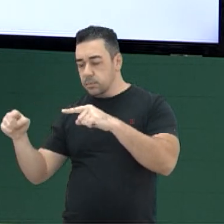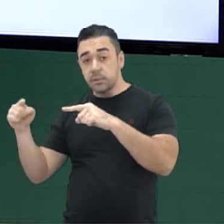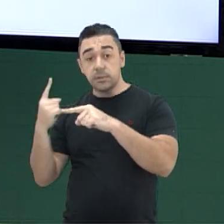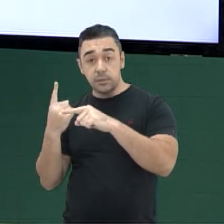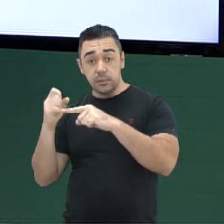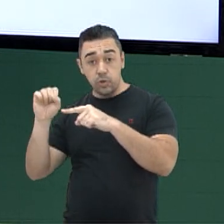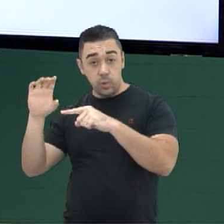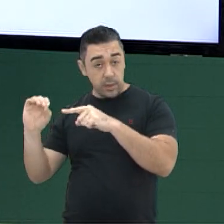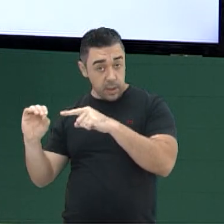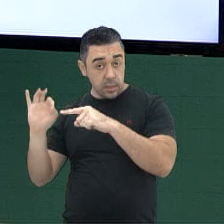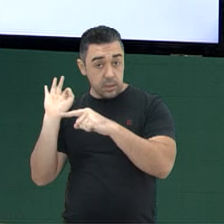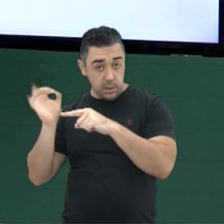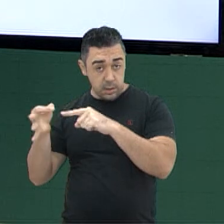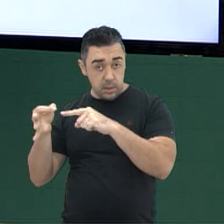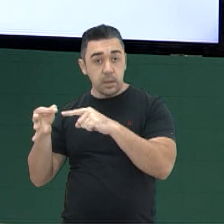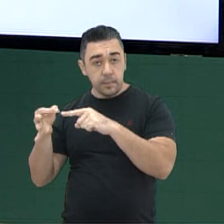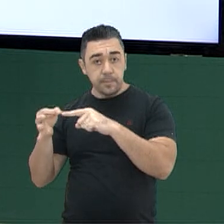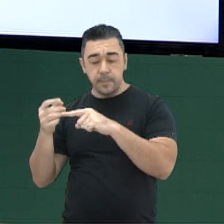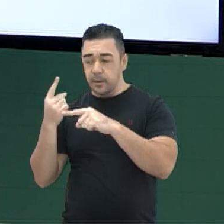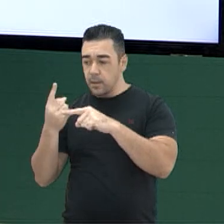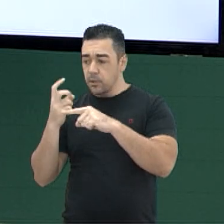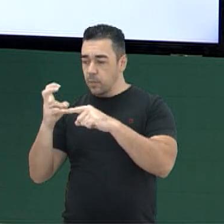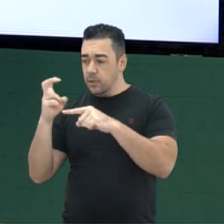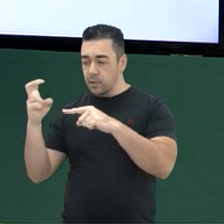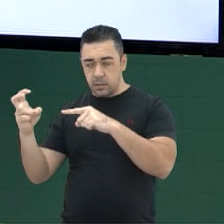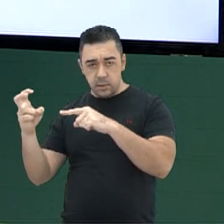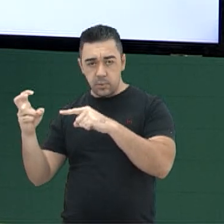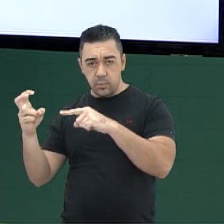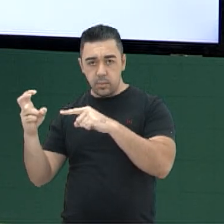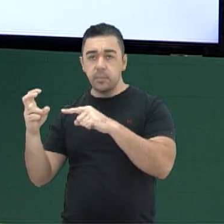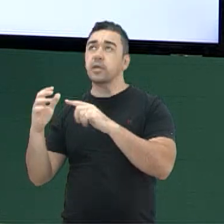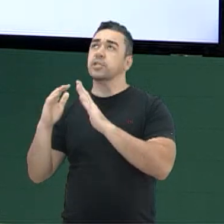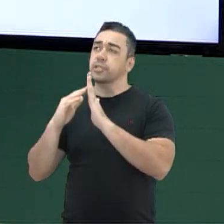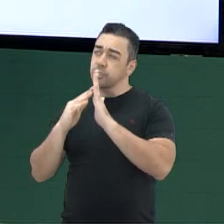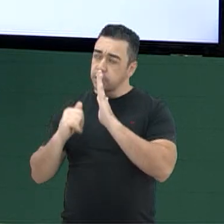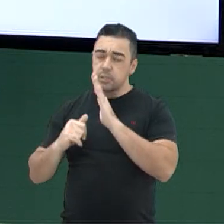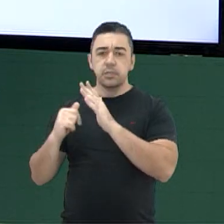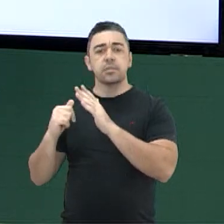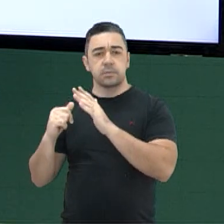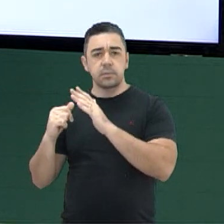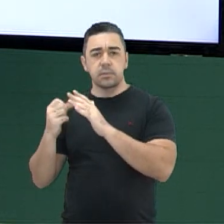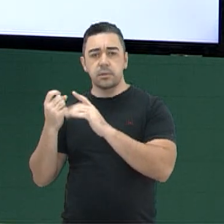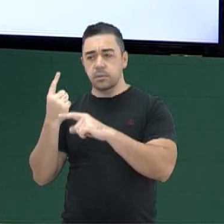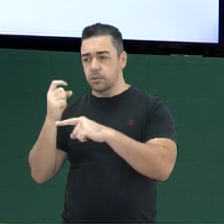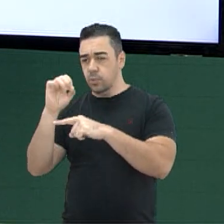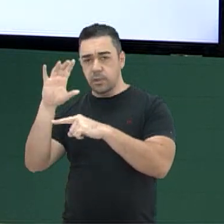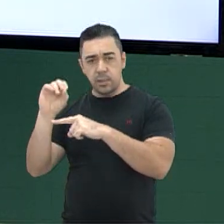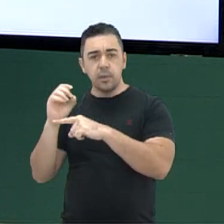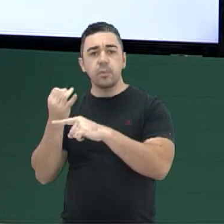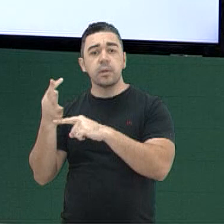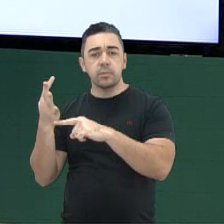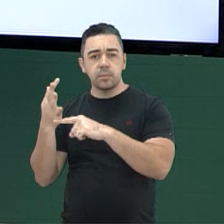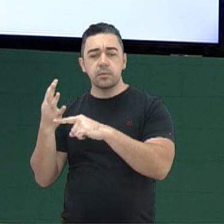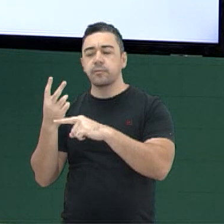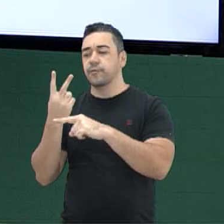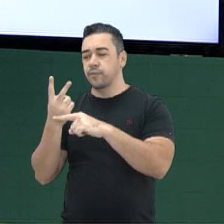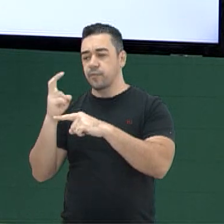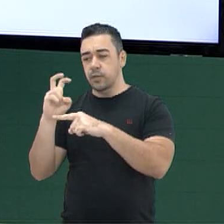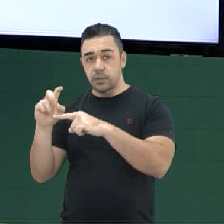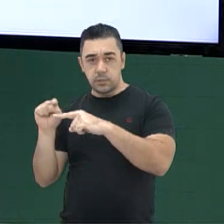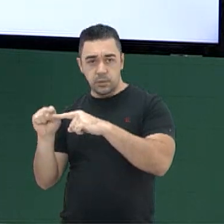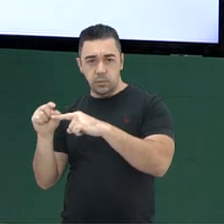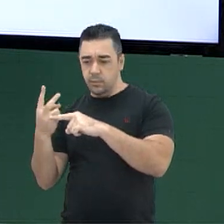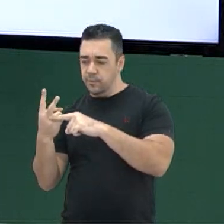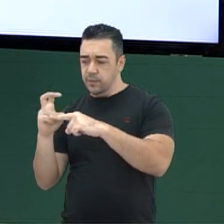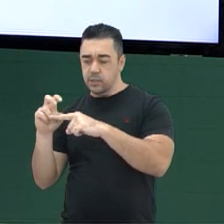tem que dar 180 graus. Então, 155 para 180, vamos faltar quanto? 25